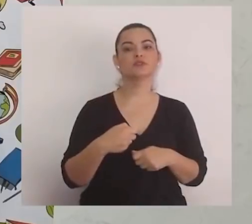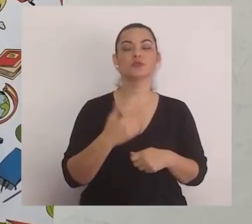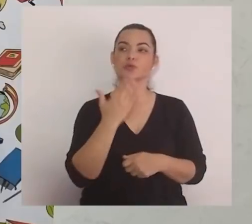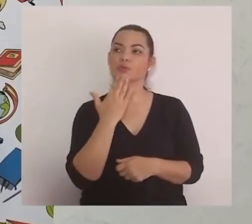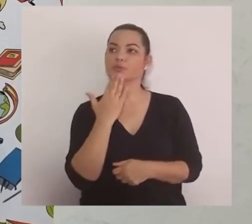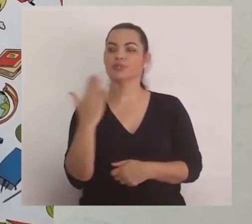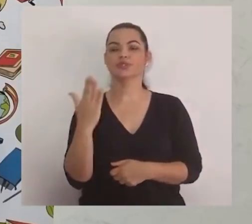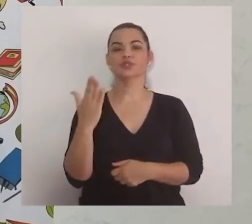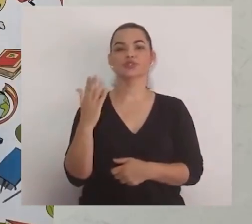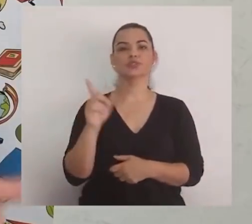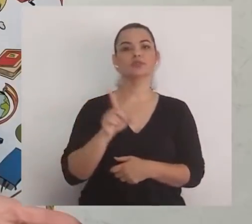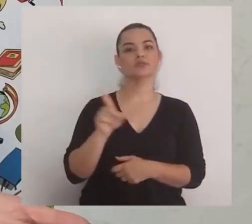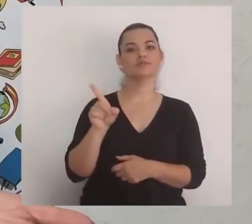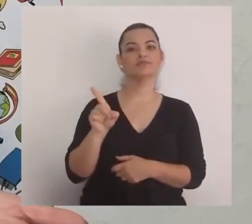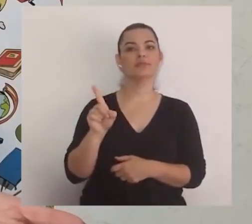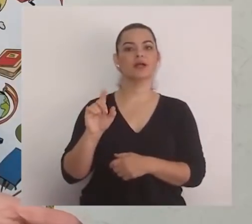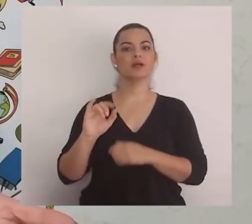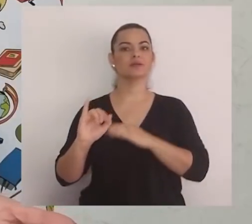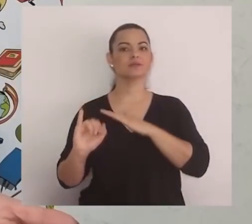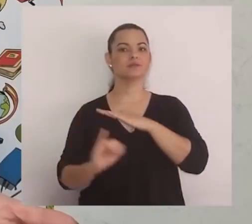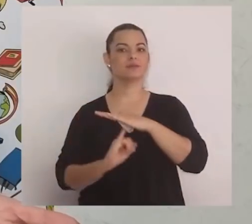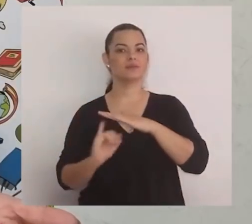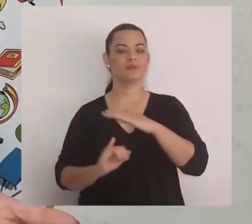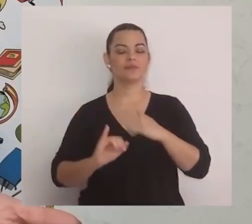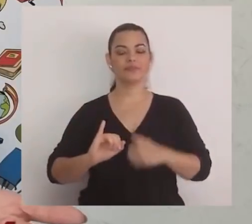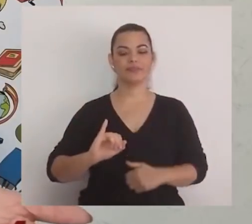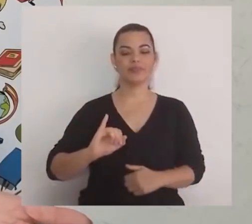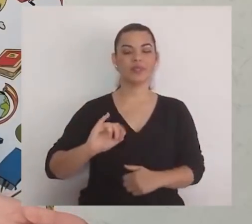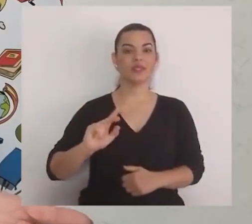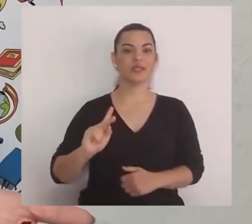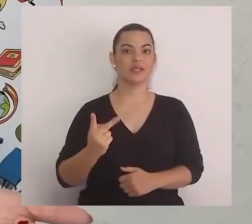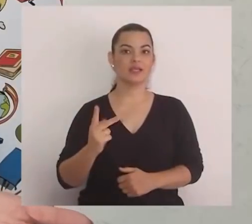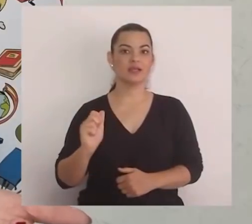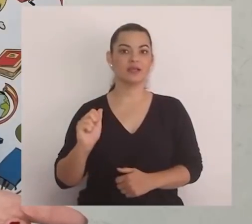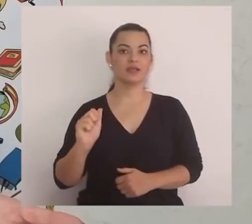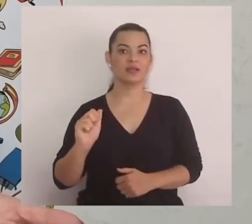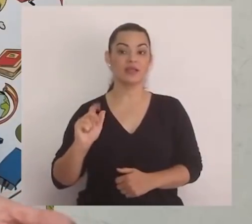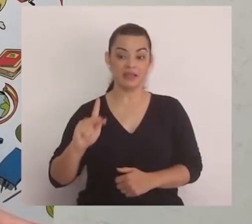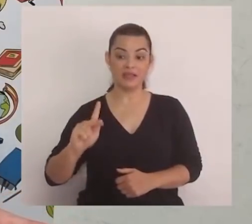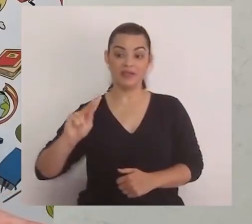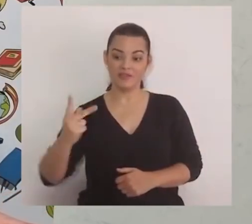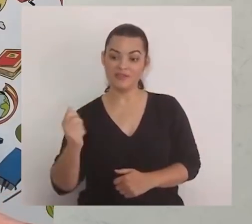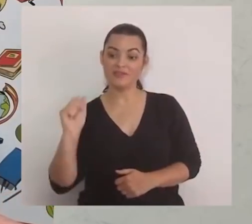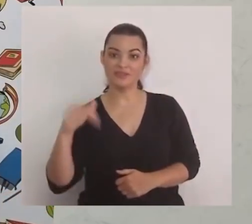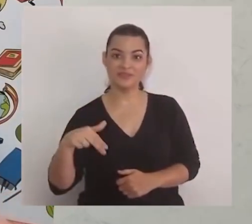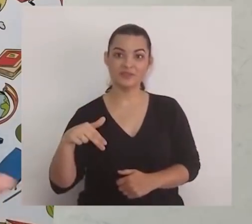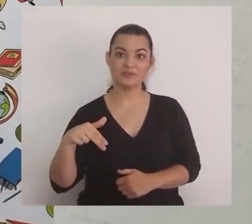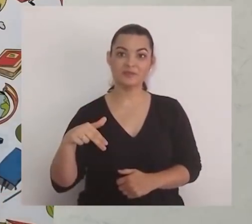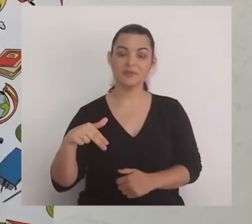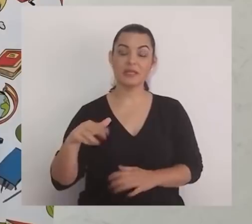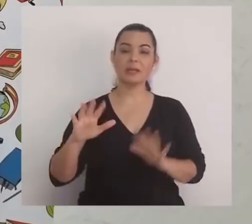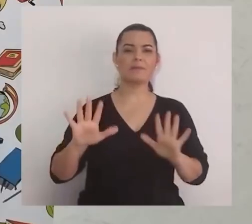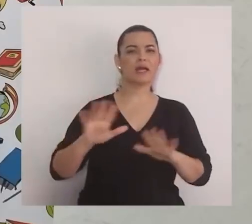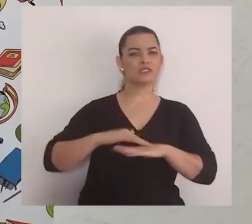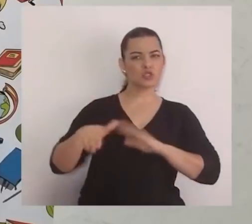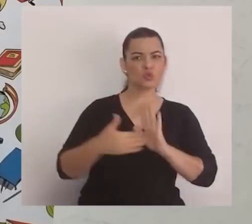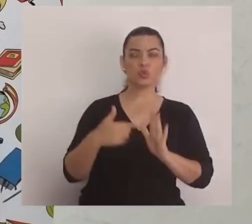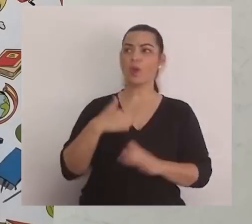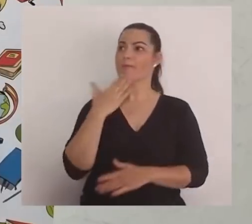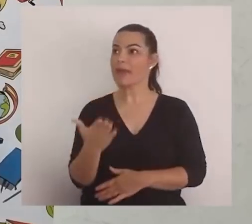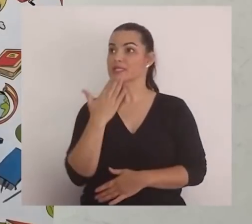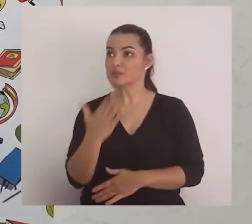até mesmo já vou dar uma dica aqui para vocês. Quando nós achamos que algo tem